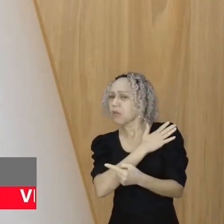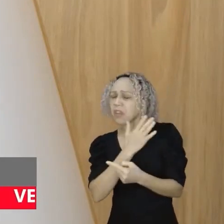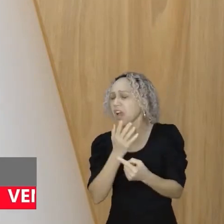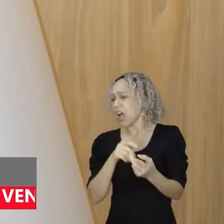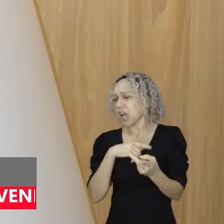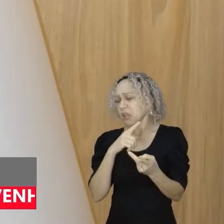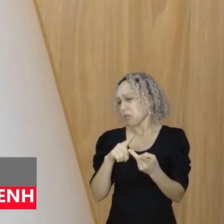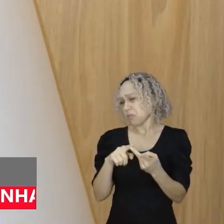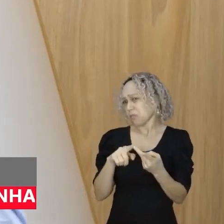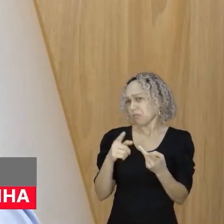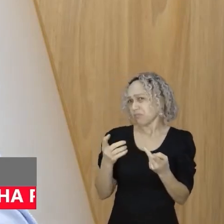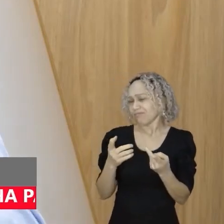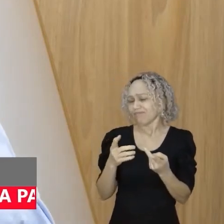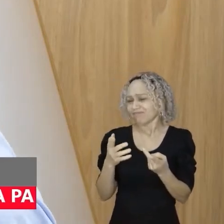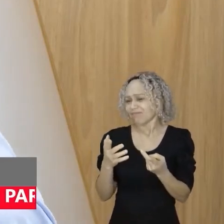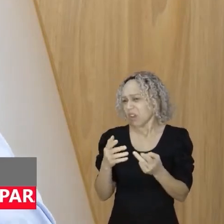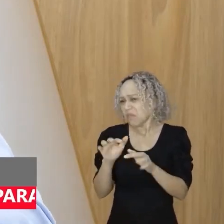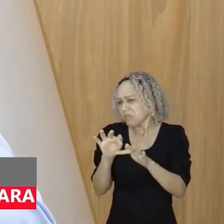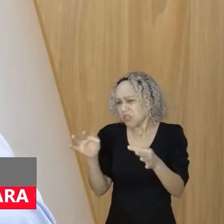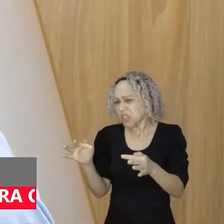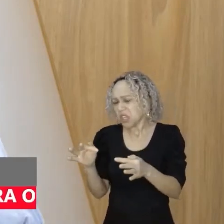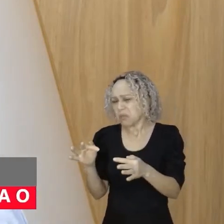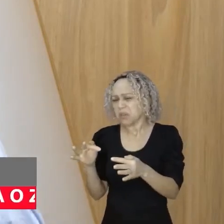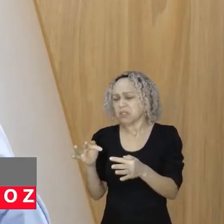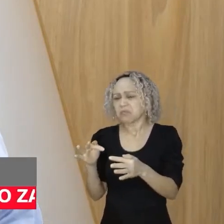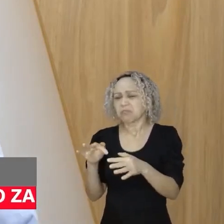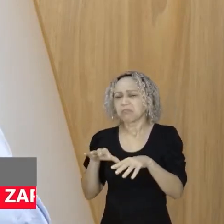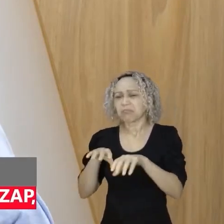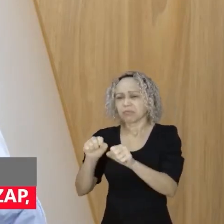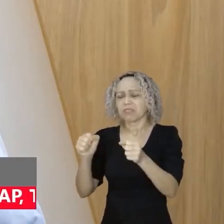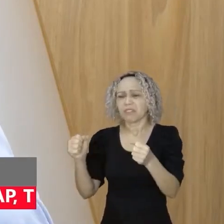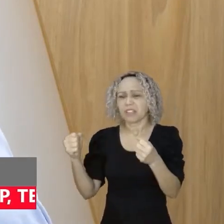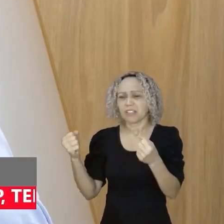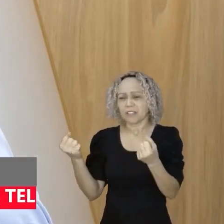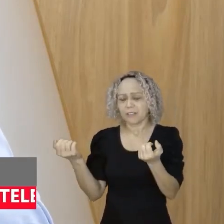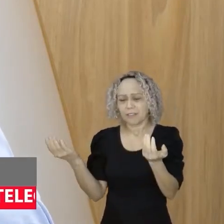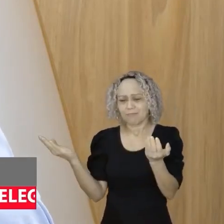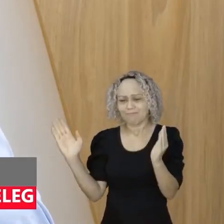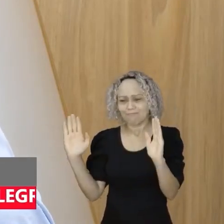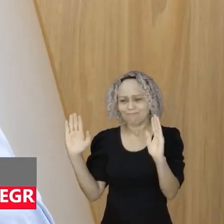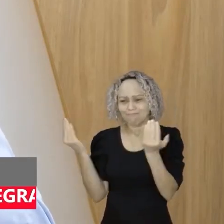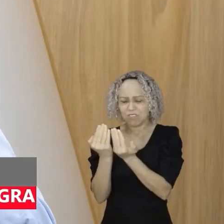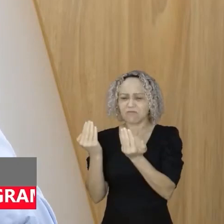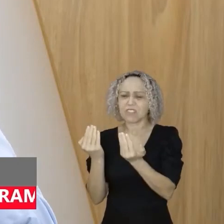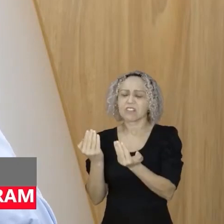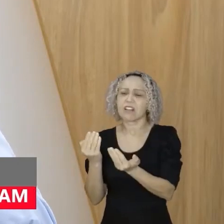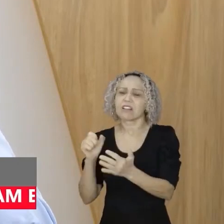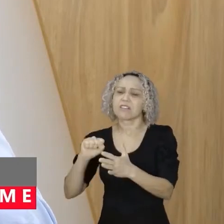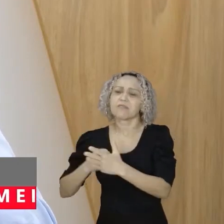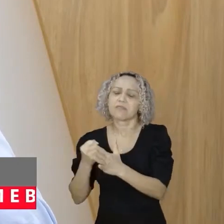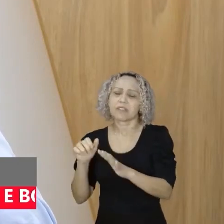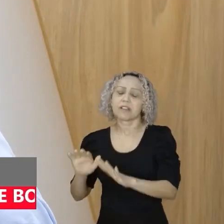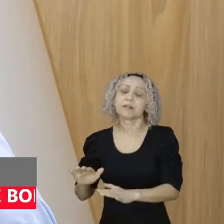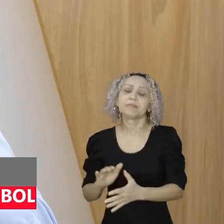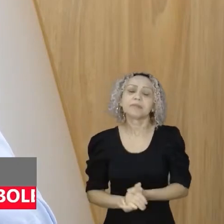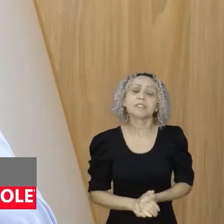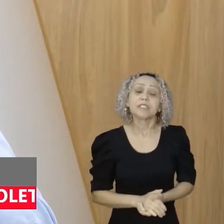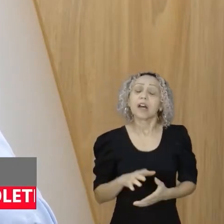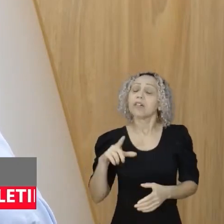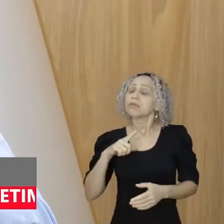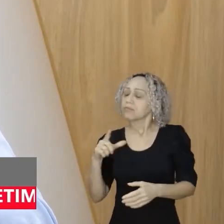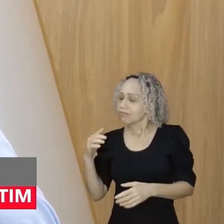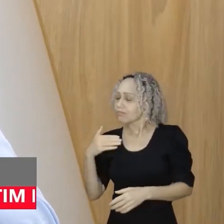com viés autoritário, custasse o que custasse. E é isso que ele foi construindo durante todo o processo. O ataque às urnas eletrônicas, o